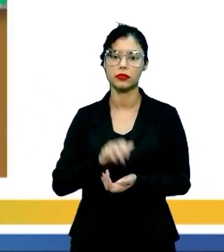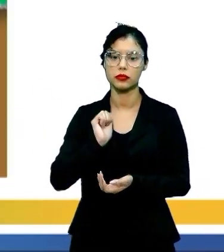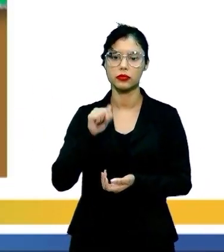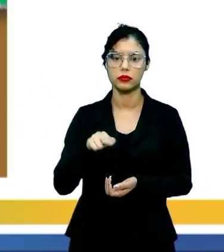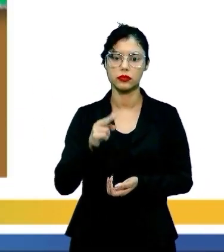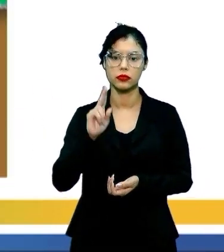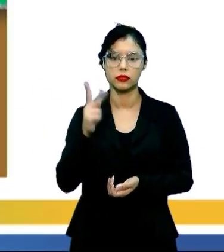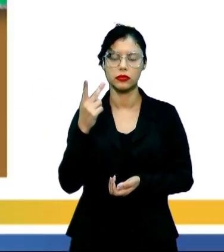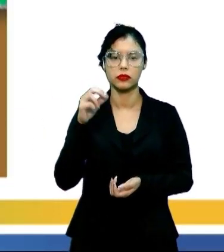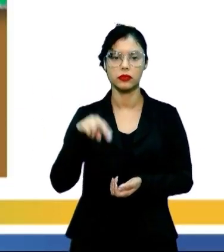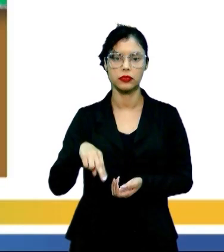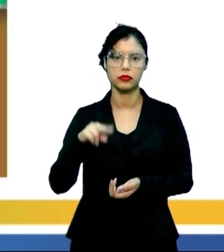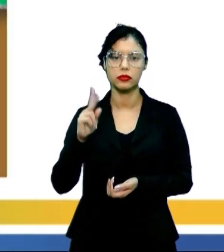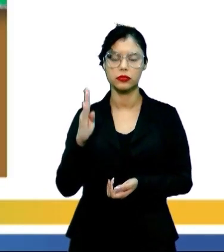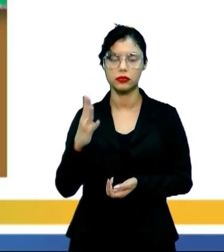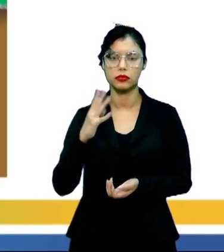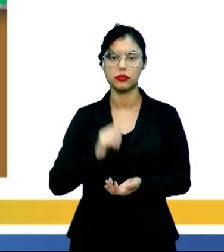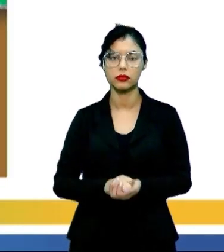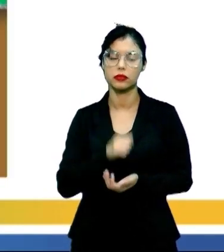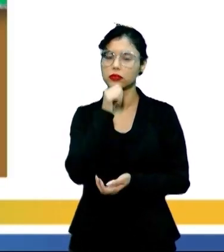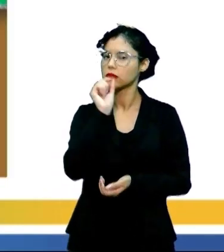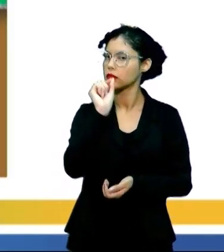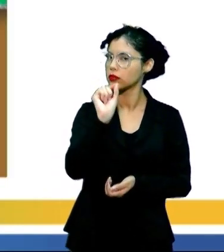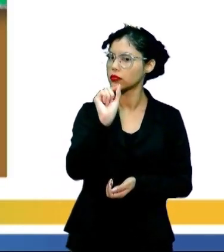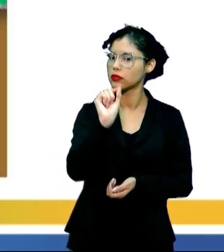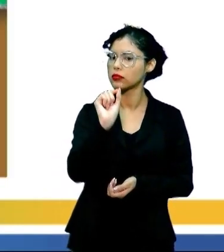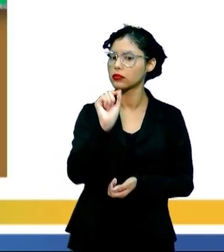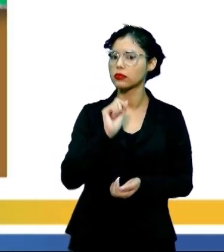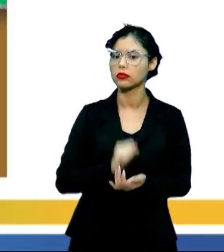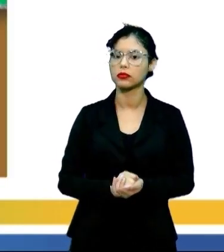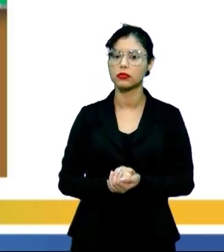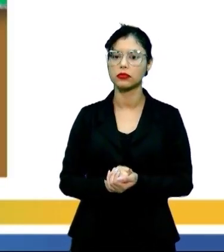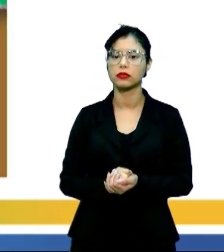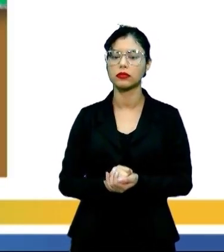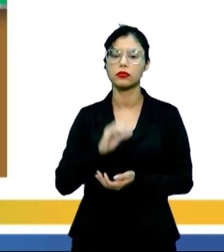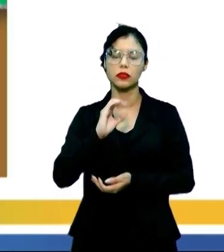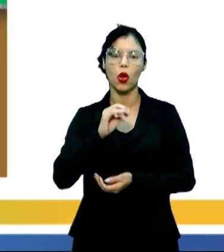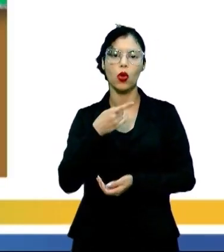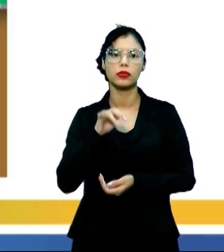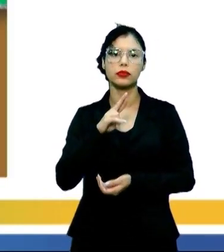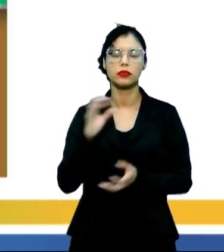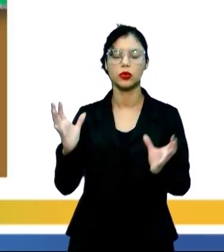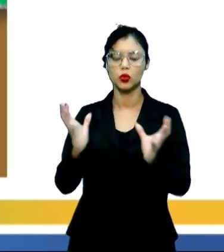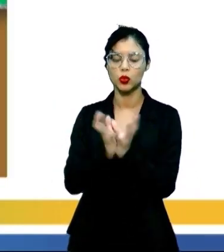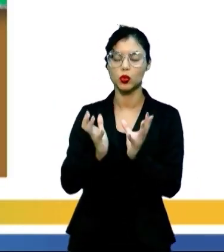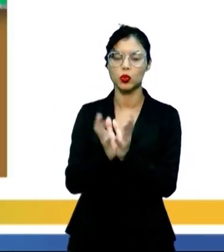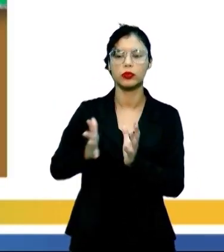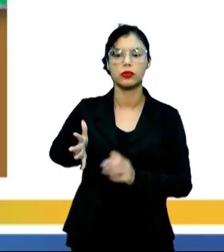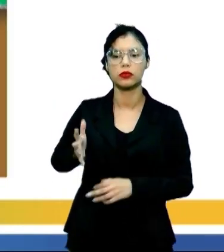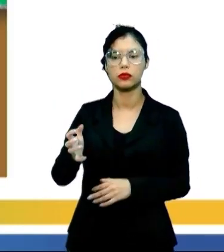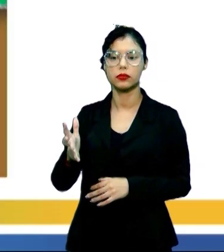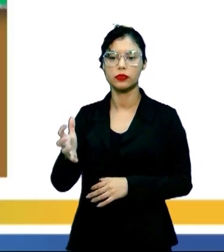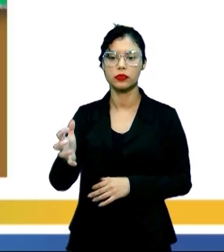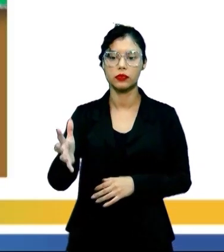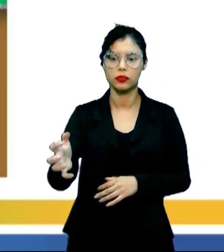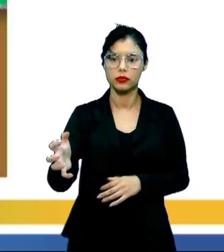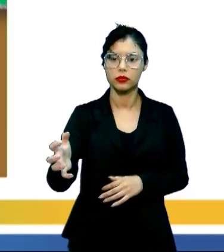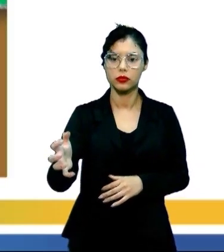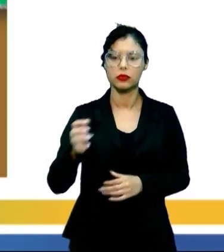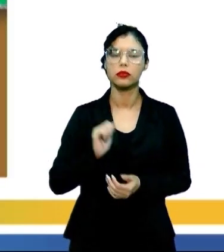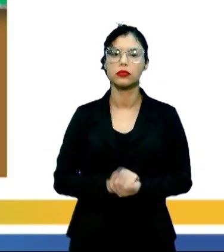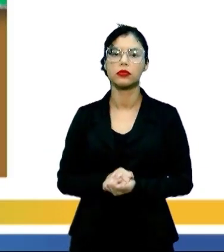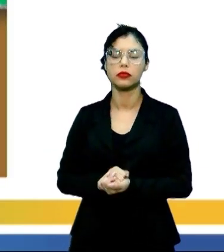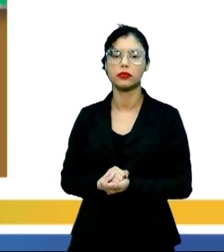amônio, ele então vai ser oxidado. Um grupo de bactérias vai